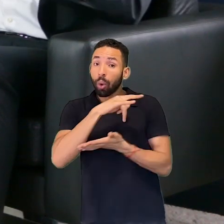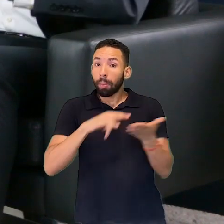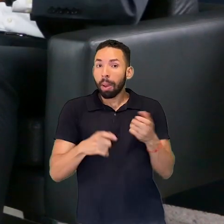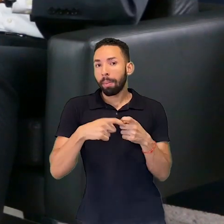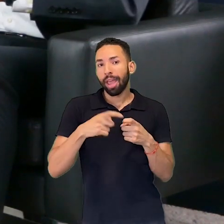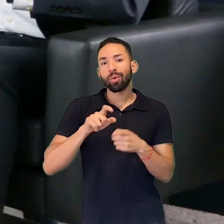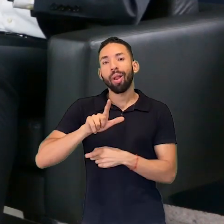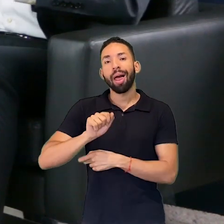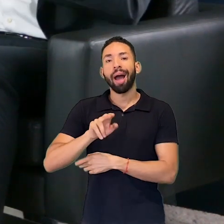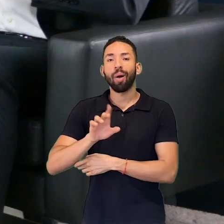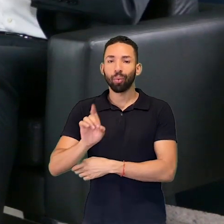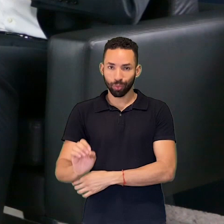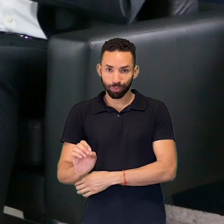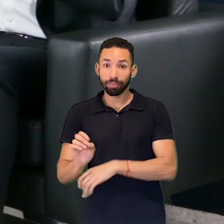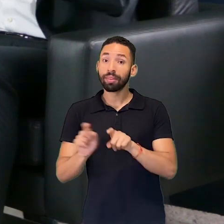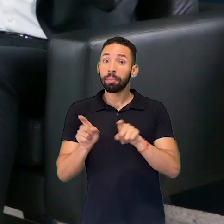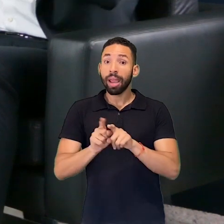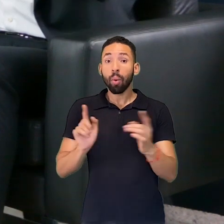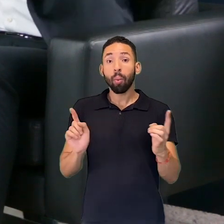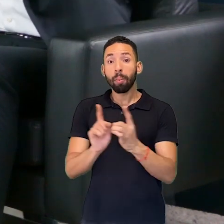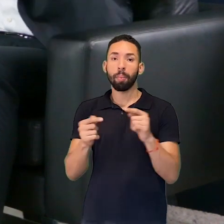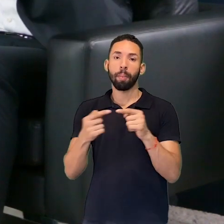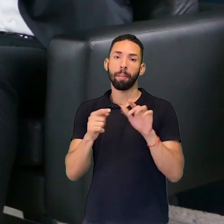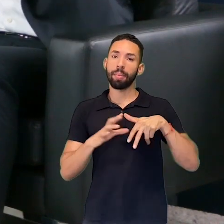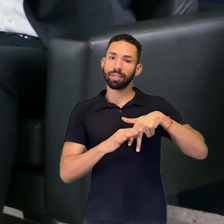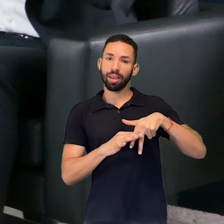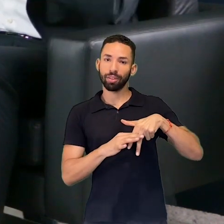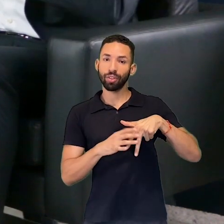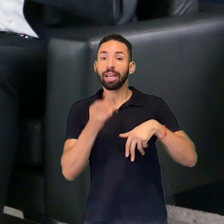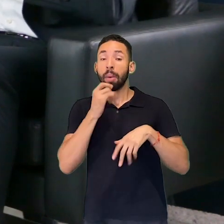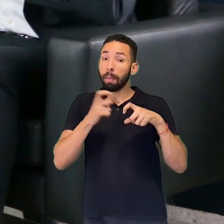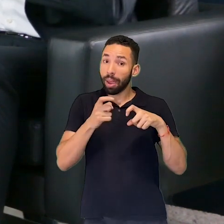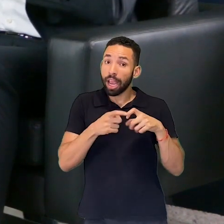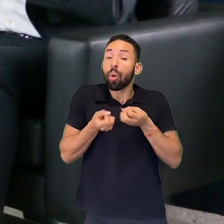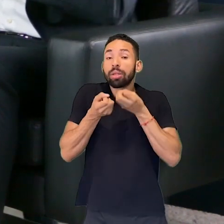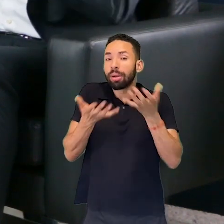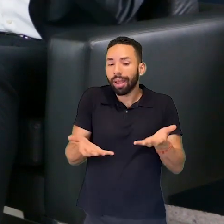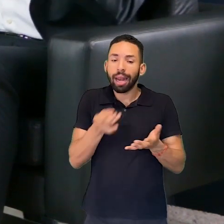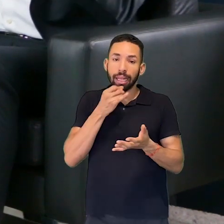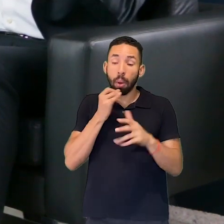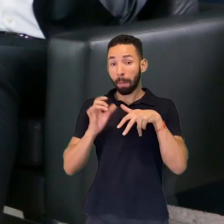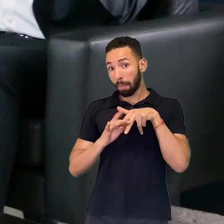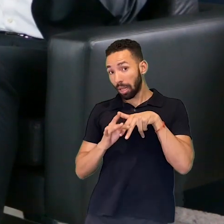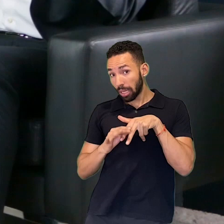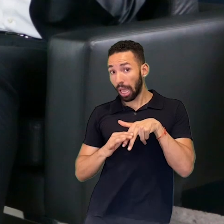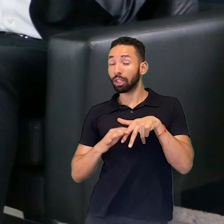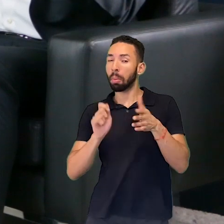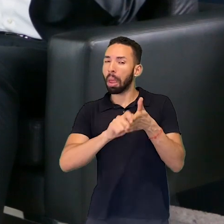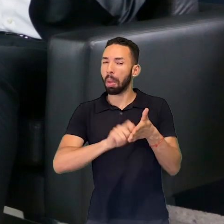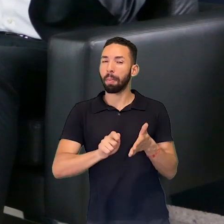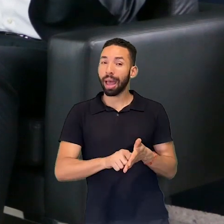por laudo médico circunstanciado que atenda aquele paciente. Então, é basicamente o médico dizendo: esse